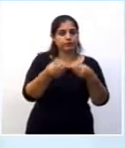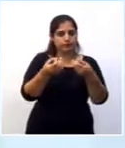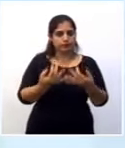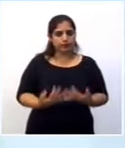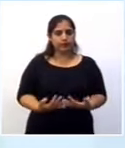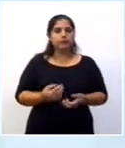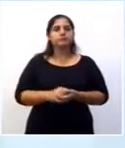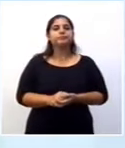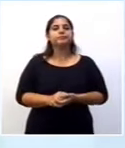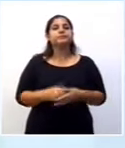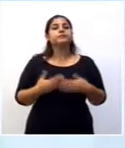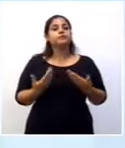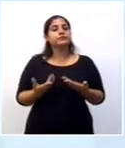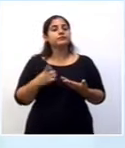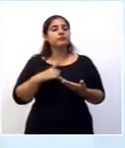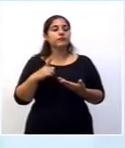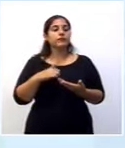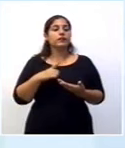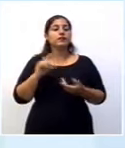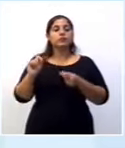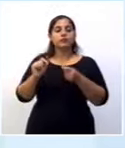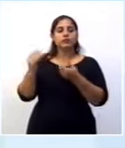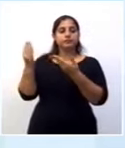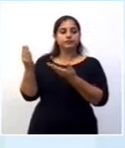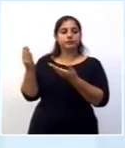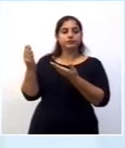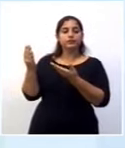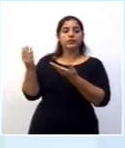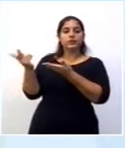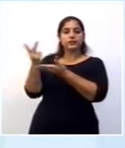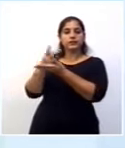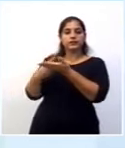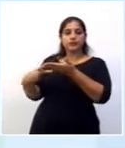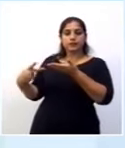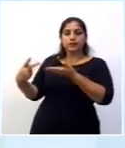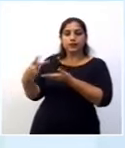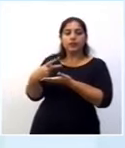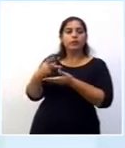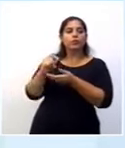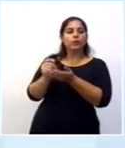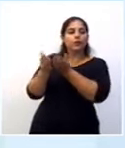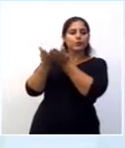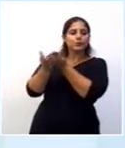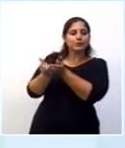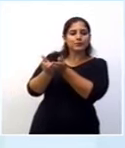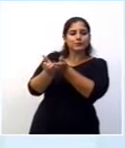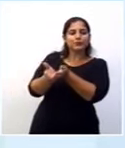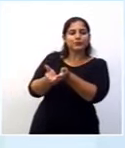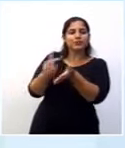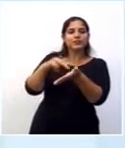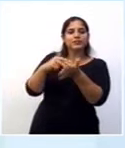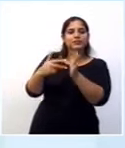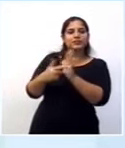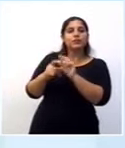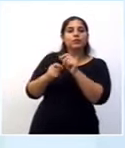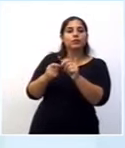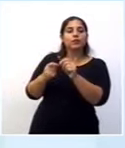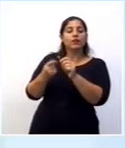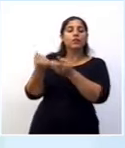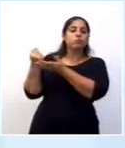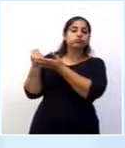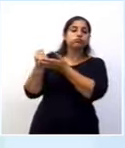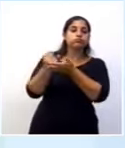agora. Né? Aí nós temos um desenho, que é um desenho de uma caravela que representa o